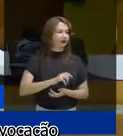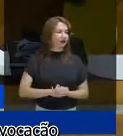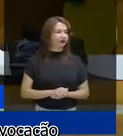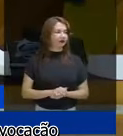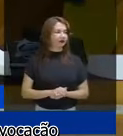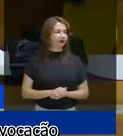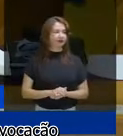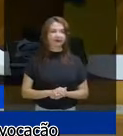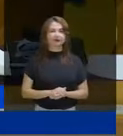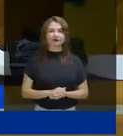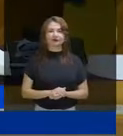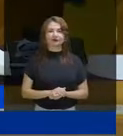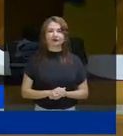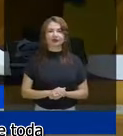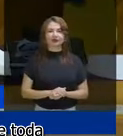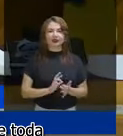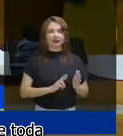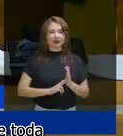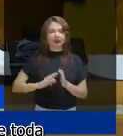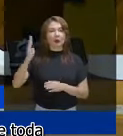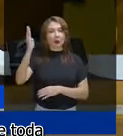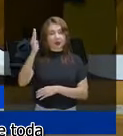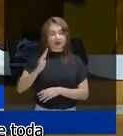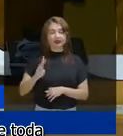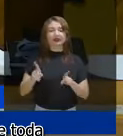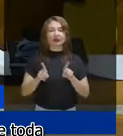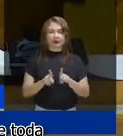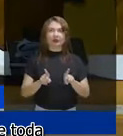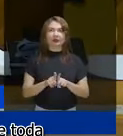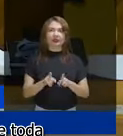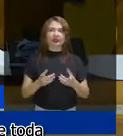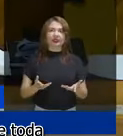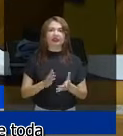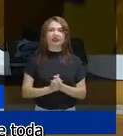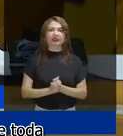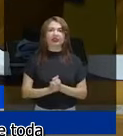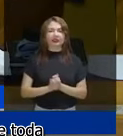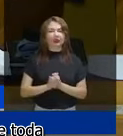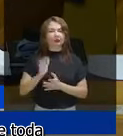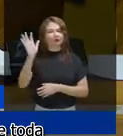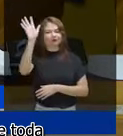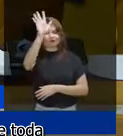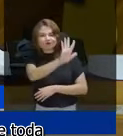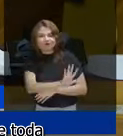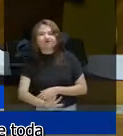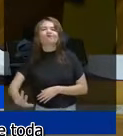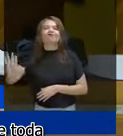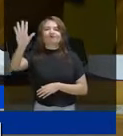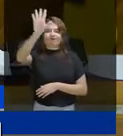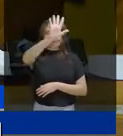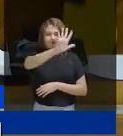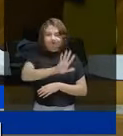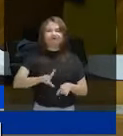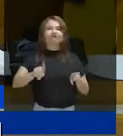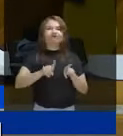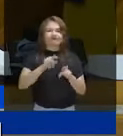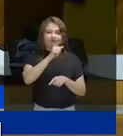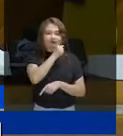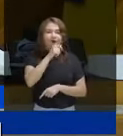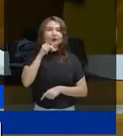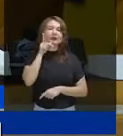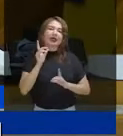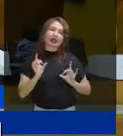para representar o Brasil inferior, e representar, logicamente, toda esta nação brasileira e o Amapá,